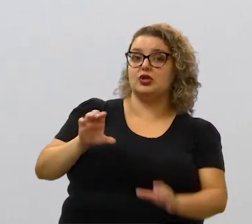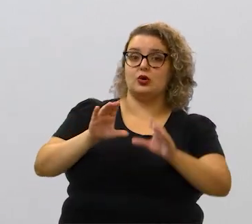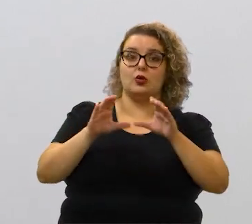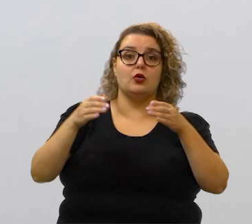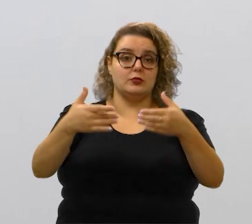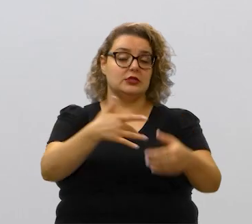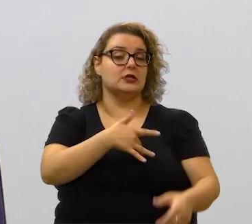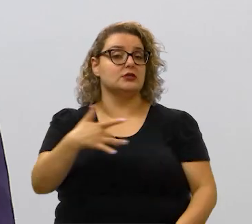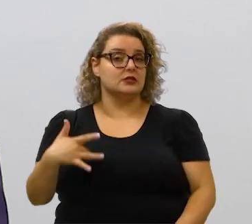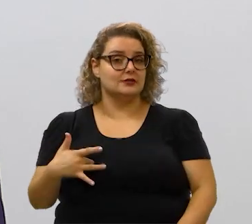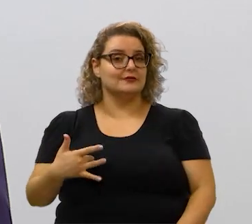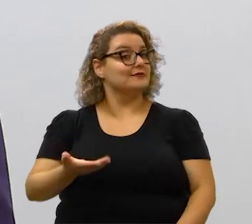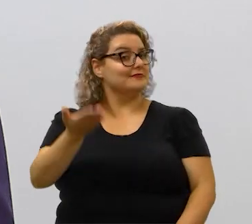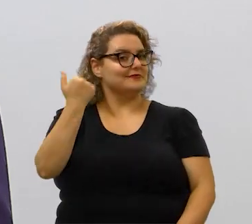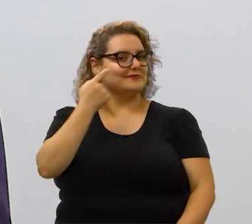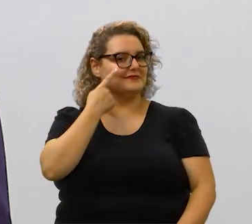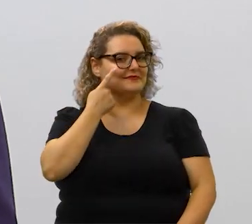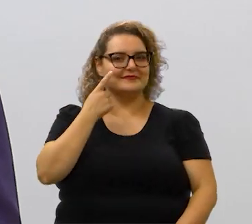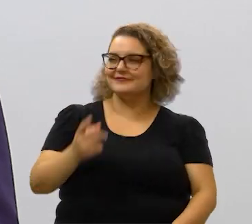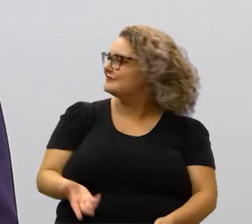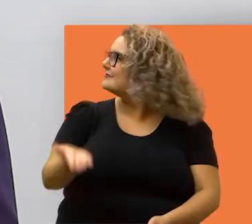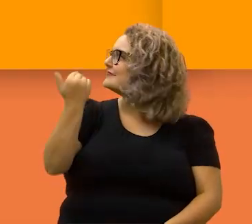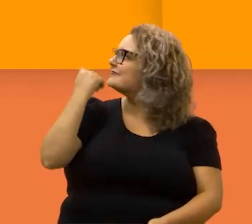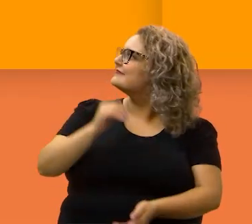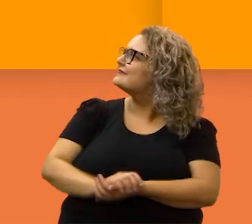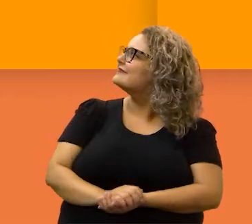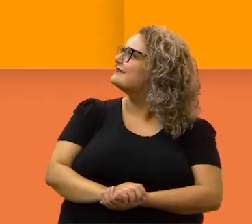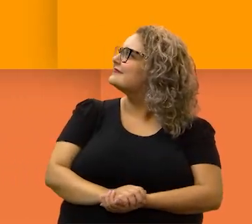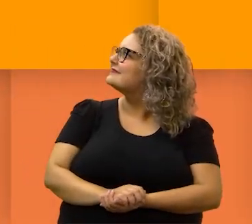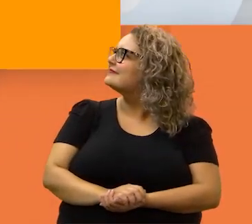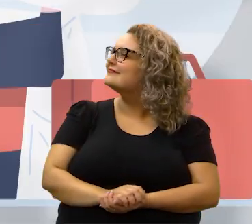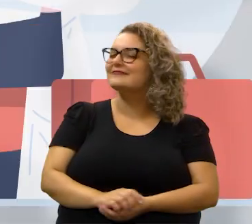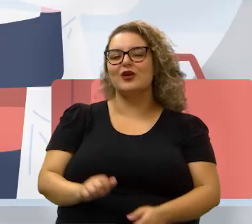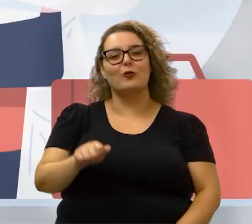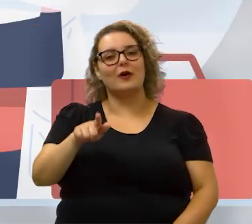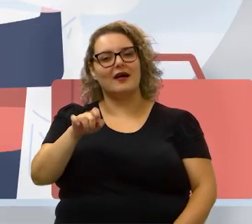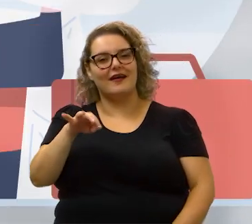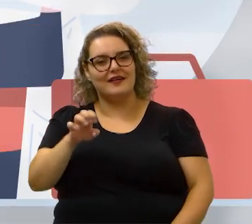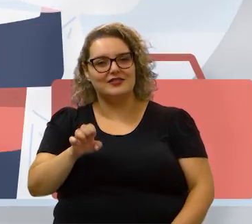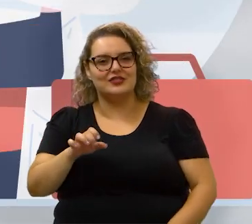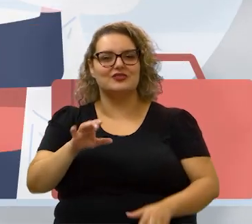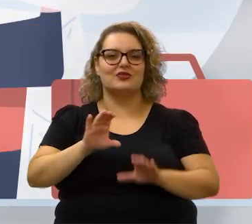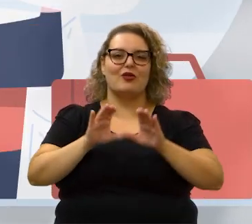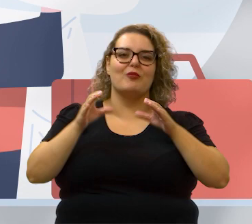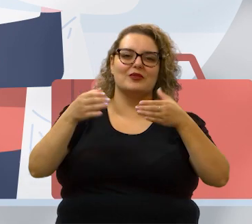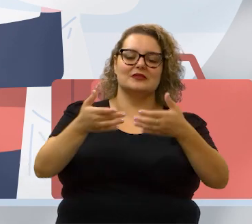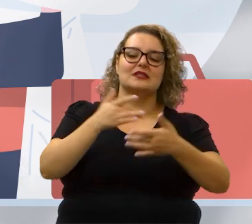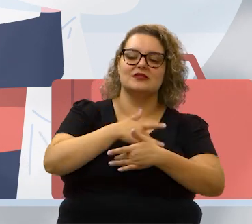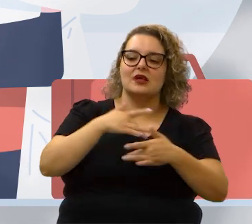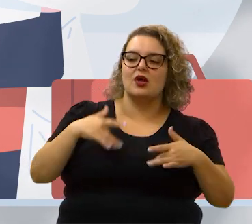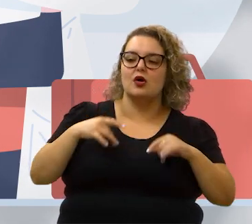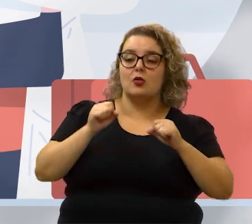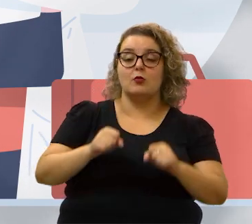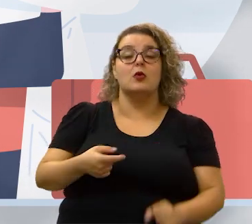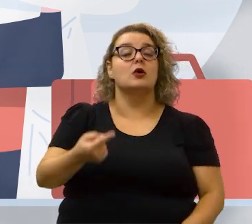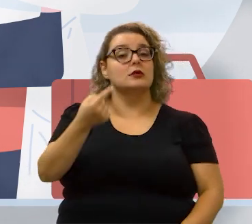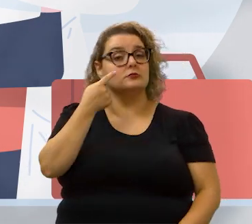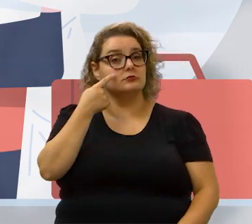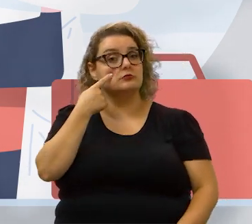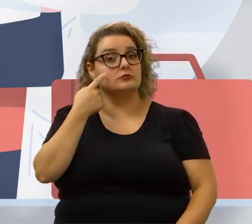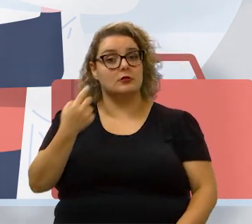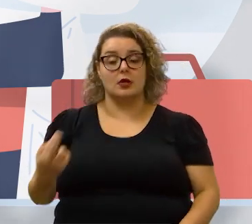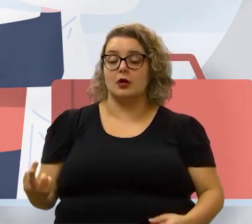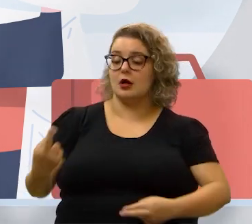de saúde. Então, se liga aí, bora! O agente comunitário de saúde pode ser considerado um